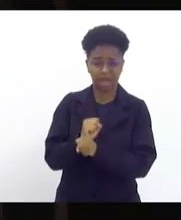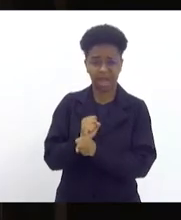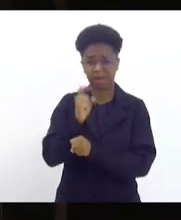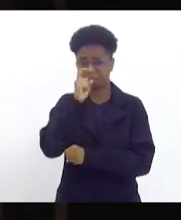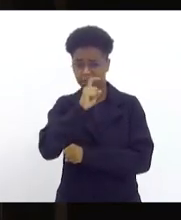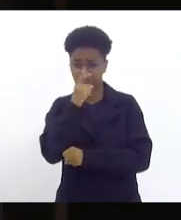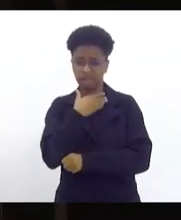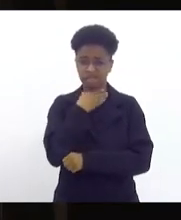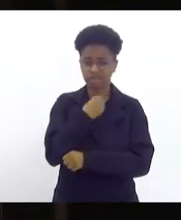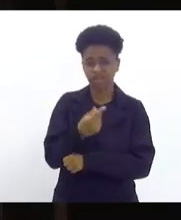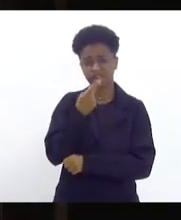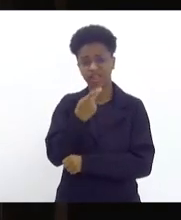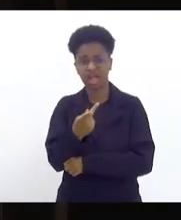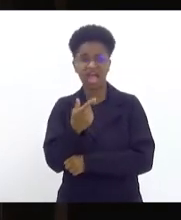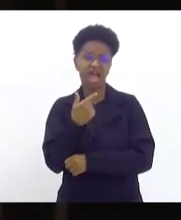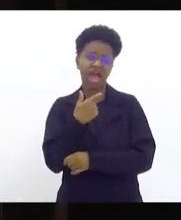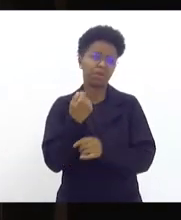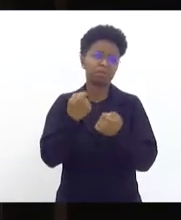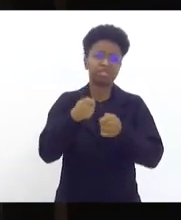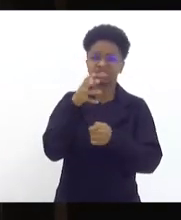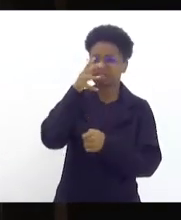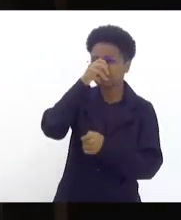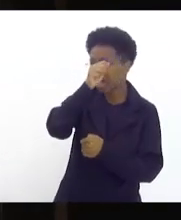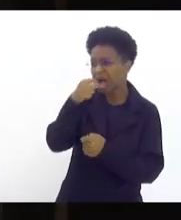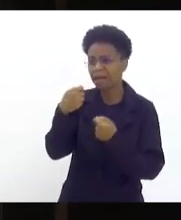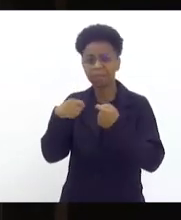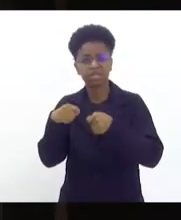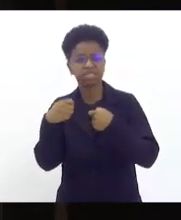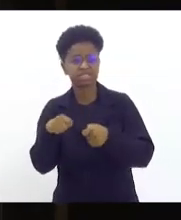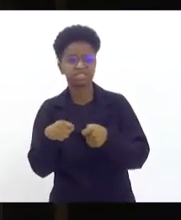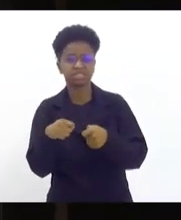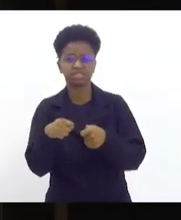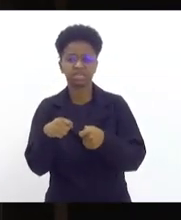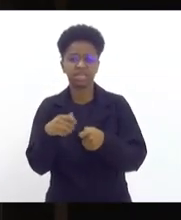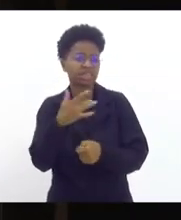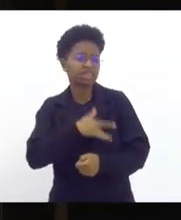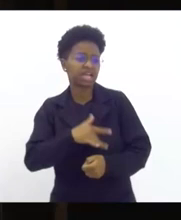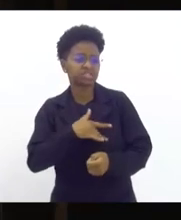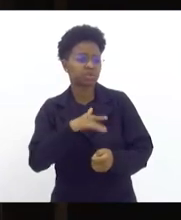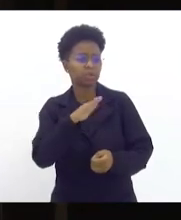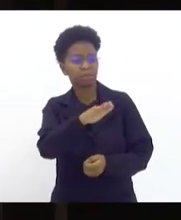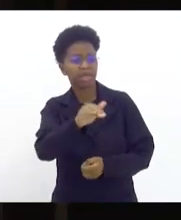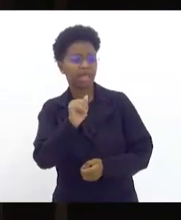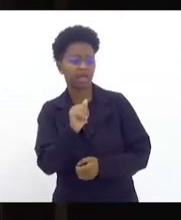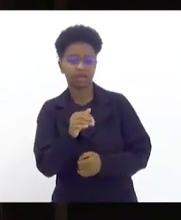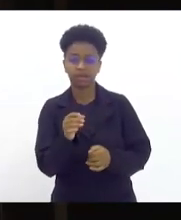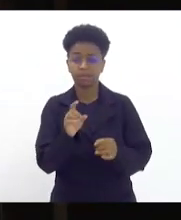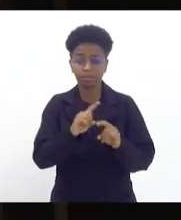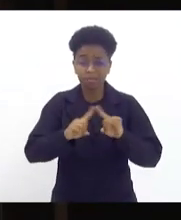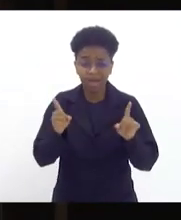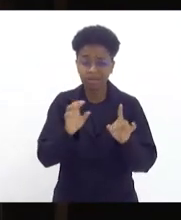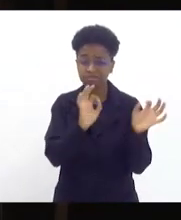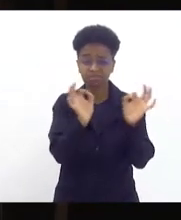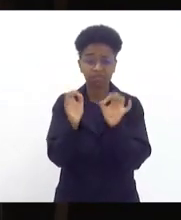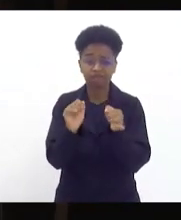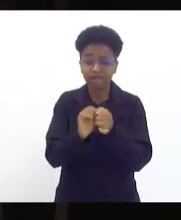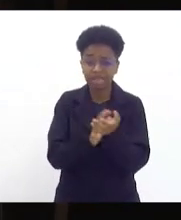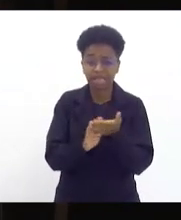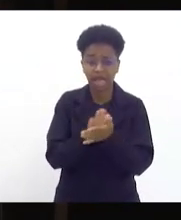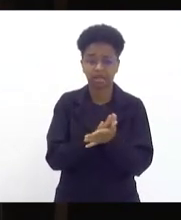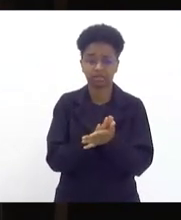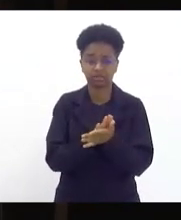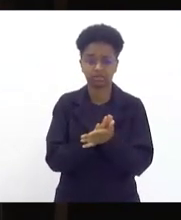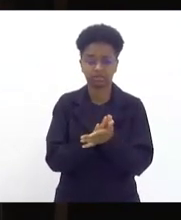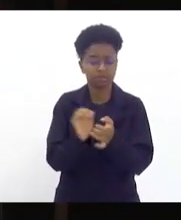de falar eu preciso salvar eu preciso pegar o Coitadinho na rua e não faz ninguém faz nada ninguém